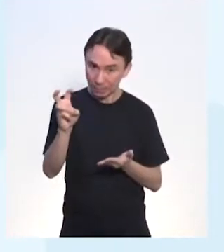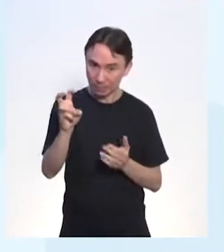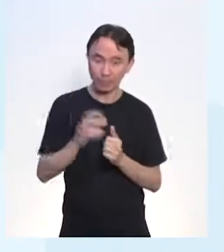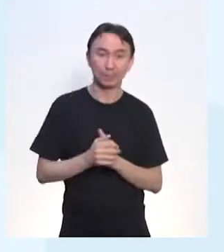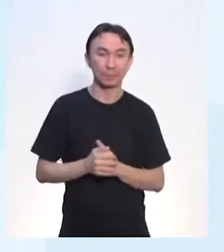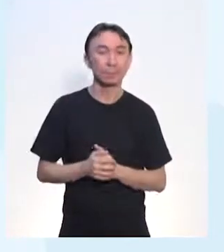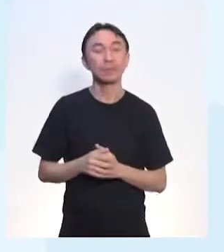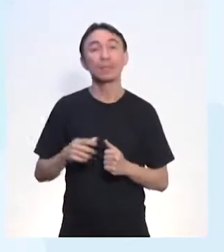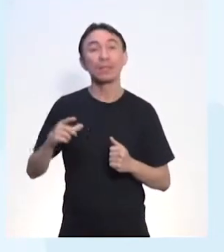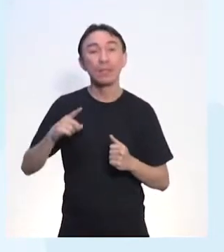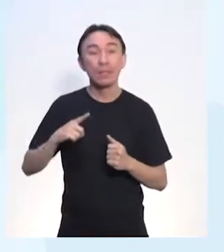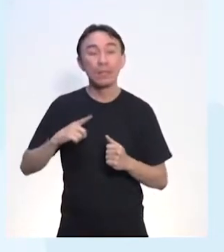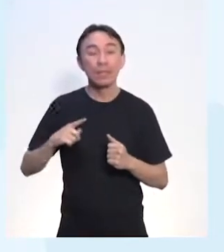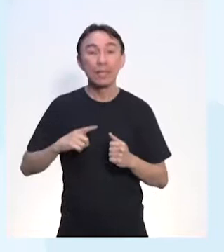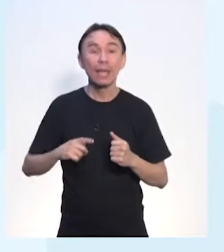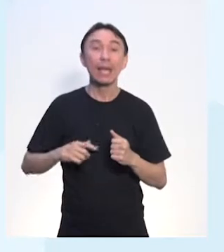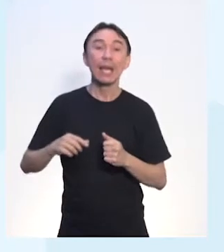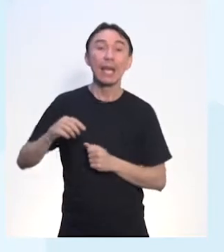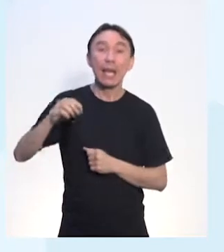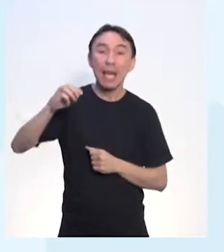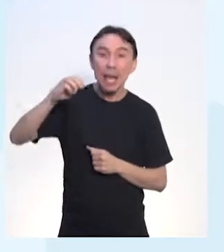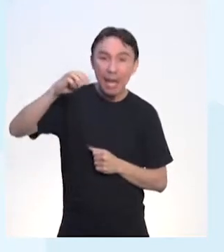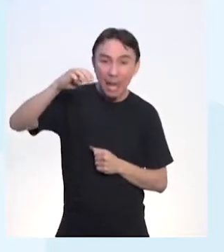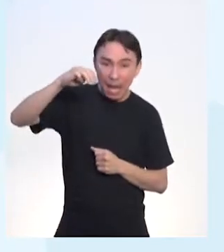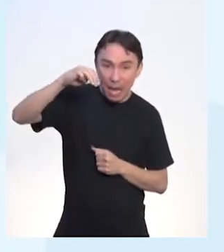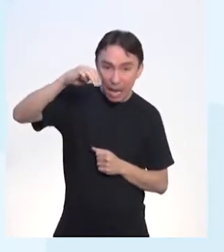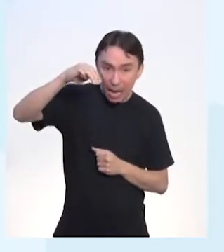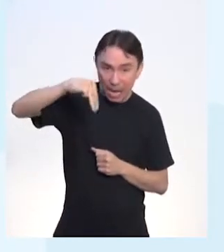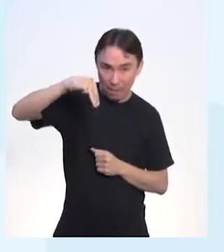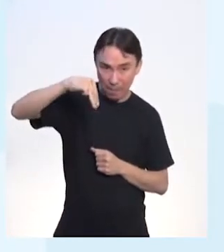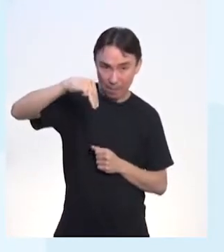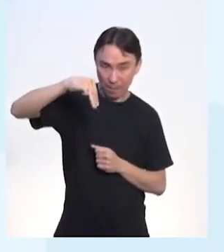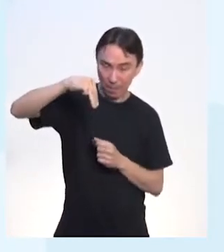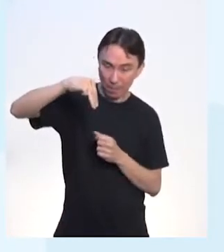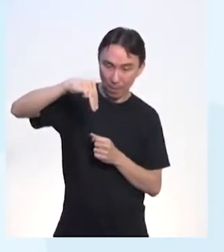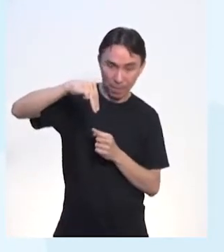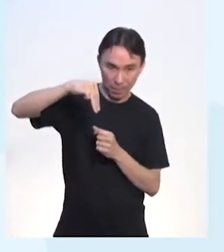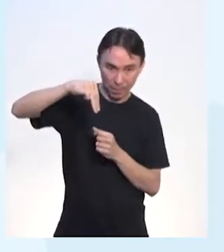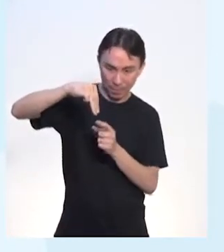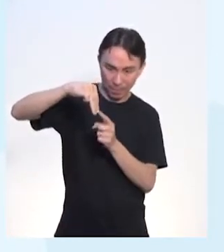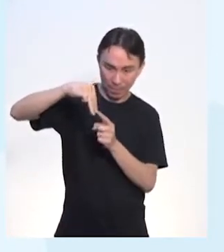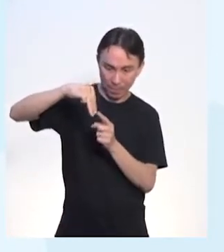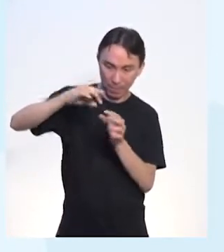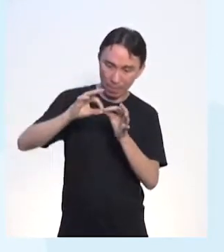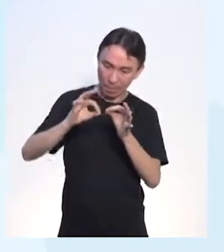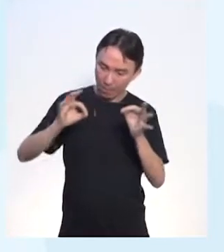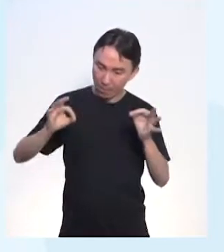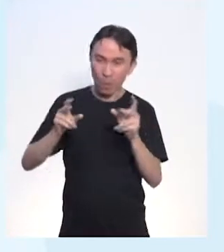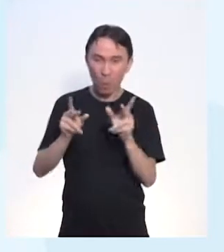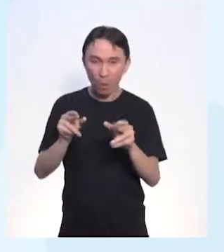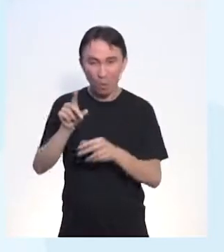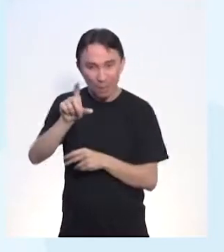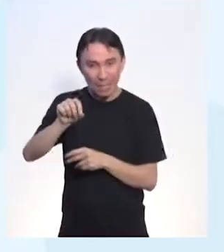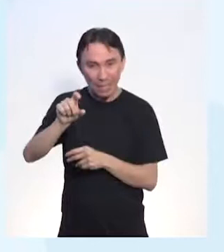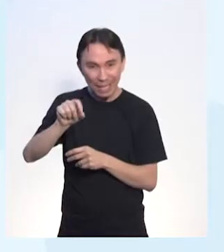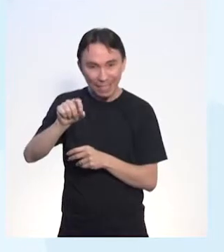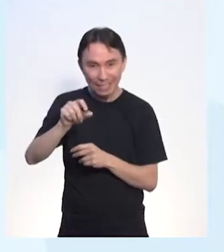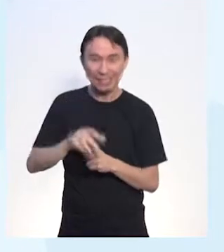medida de M é igual a 10, olha o M aqui. E a medida de